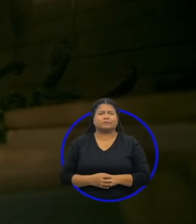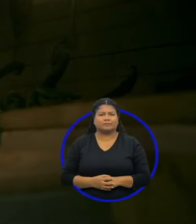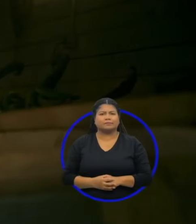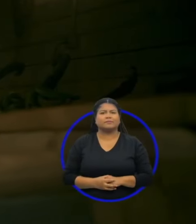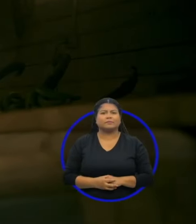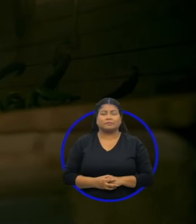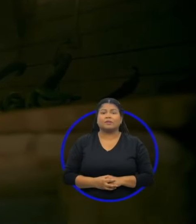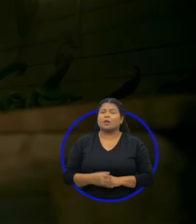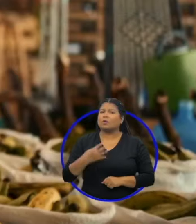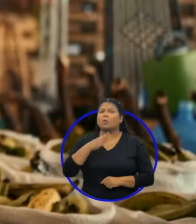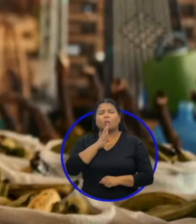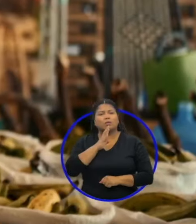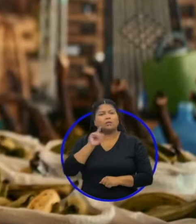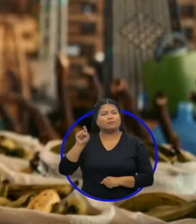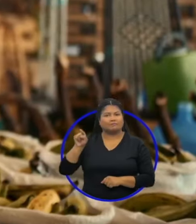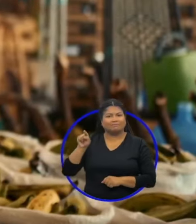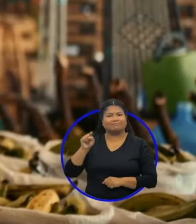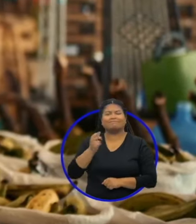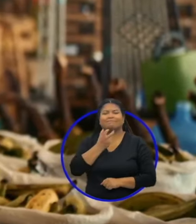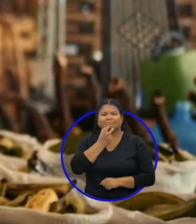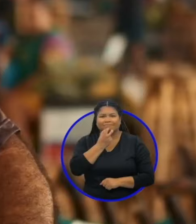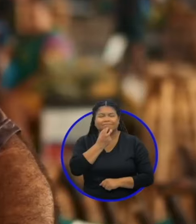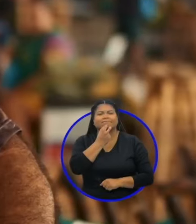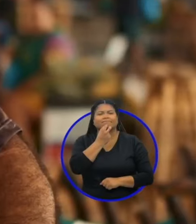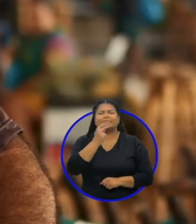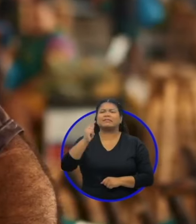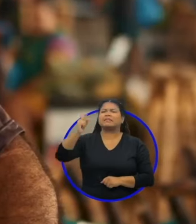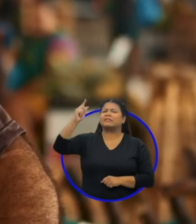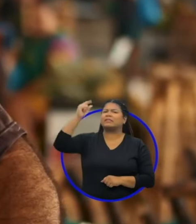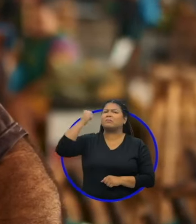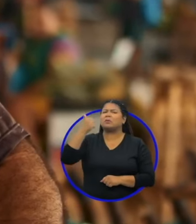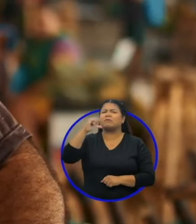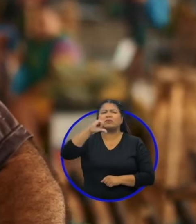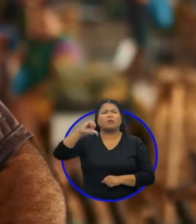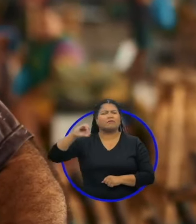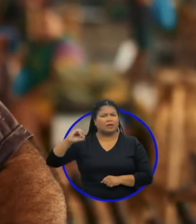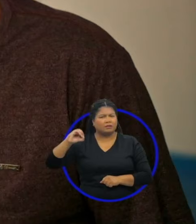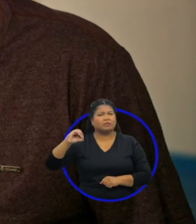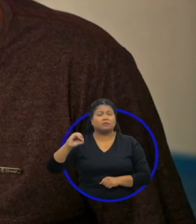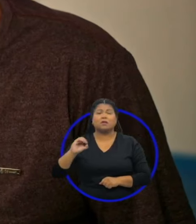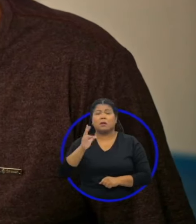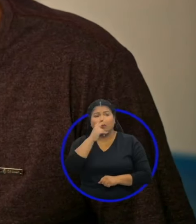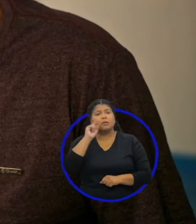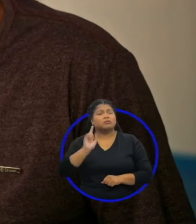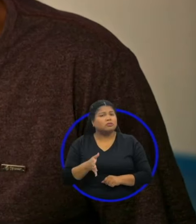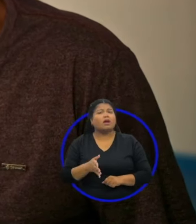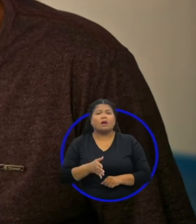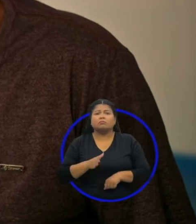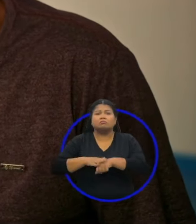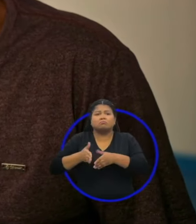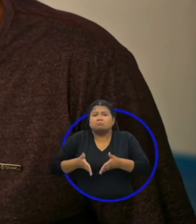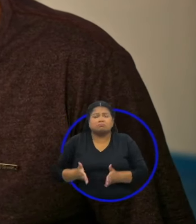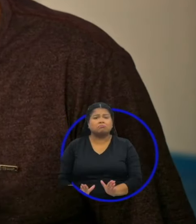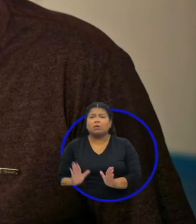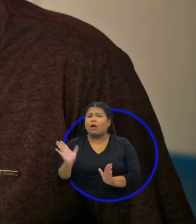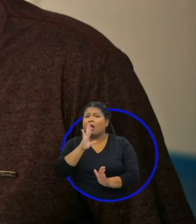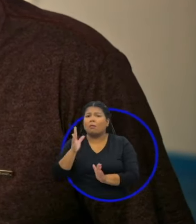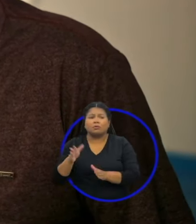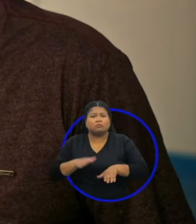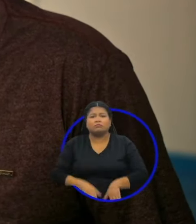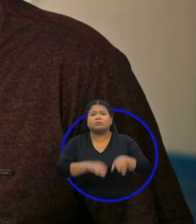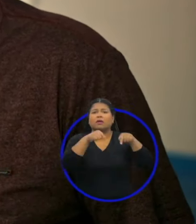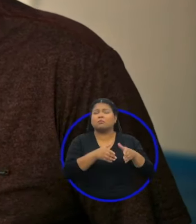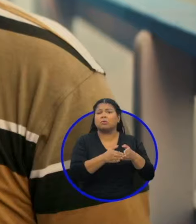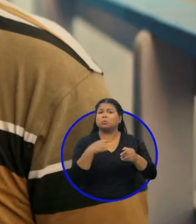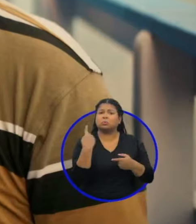peixes. Eu conheci o Roberto Cidade em 1990. Ele só fez nascer na maternidade, se criou no